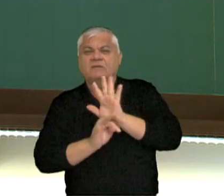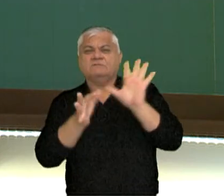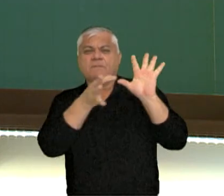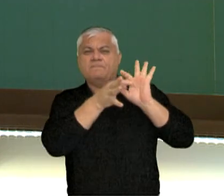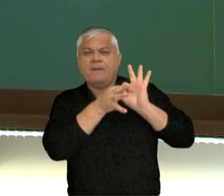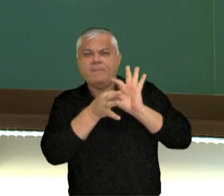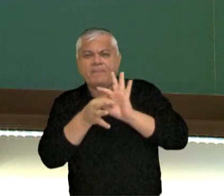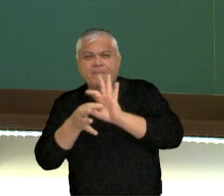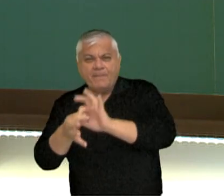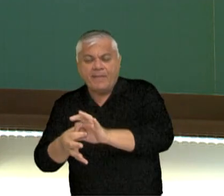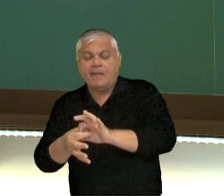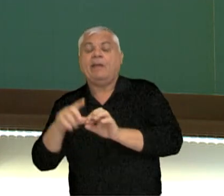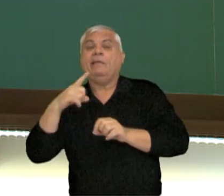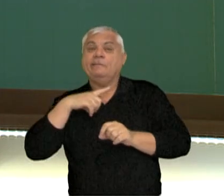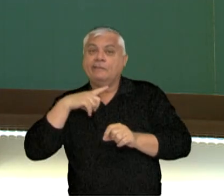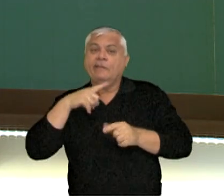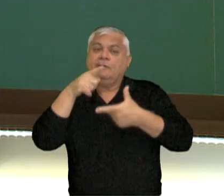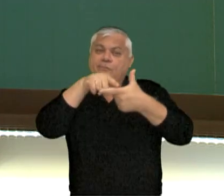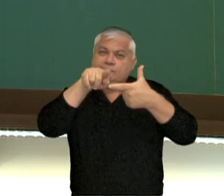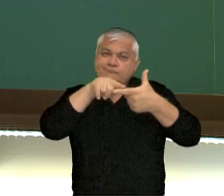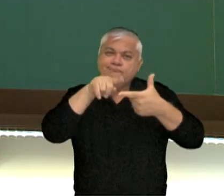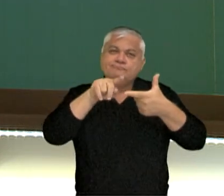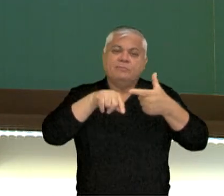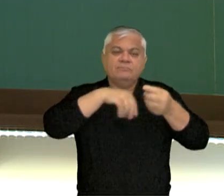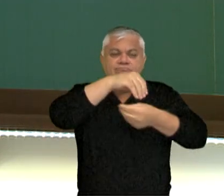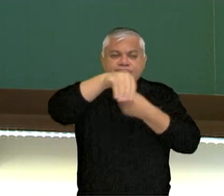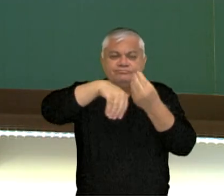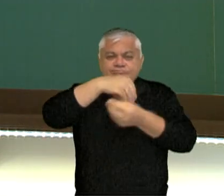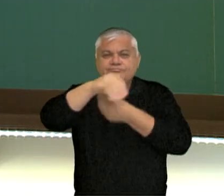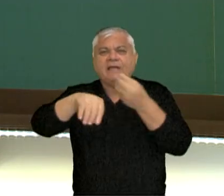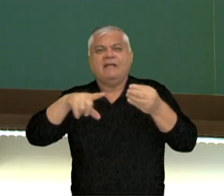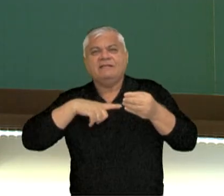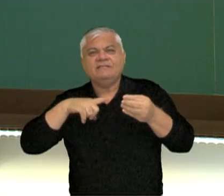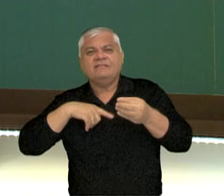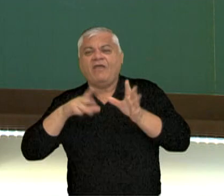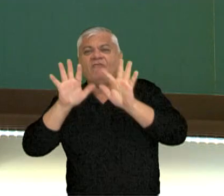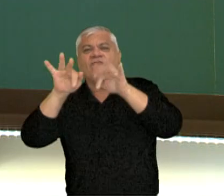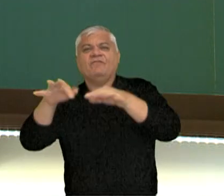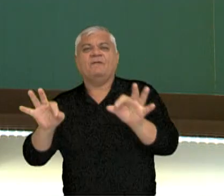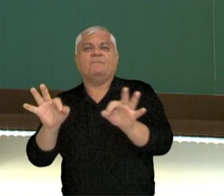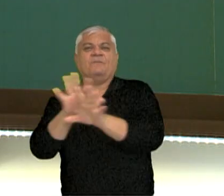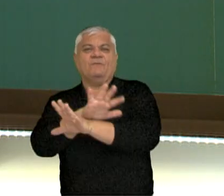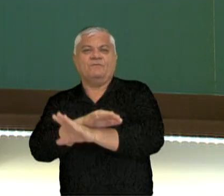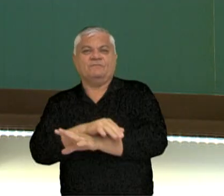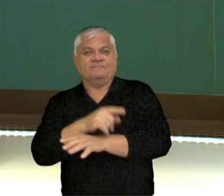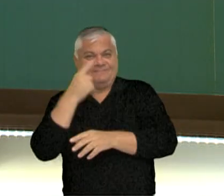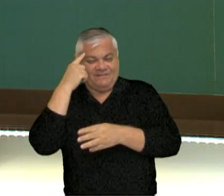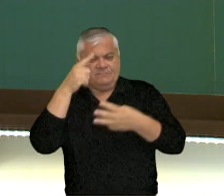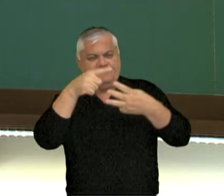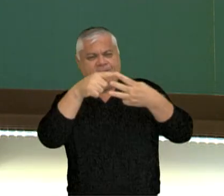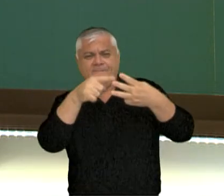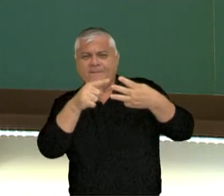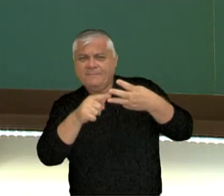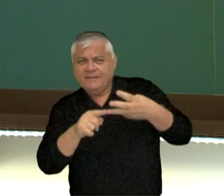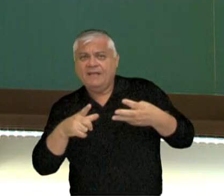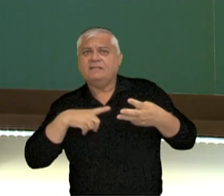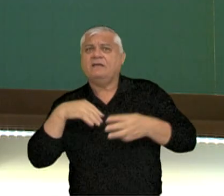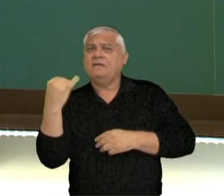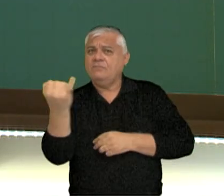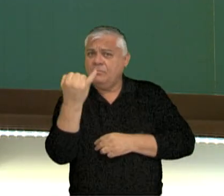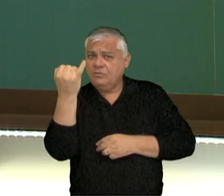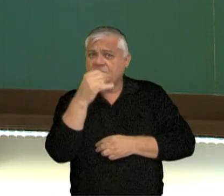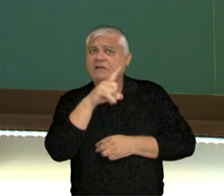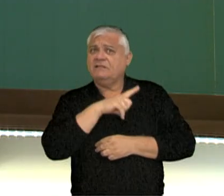né, com um conflito que se encaminha rapidamente para o desfecho. Então, é importante você perceber